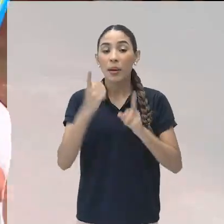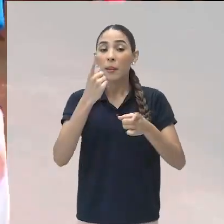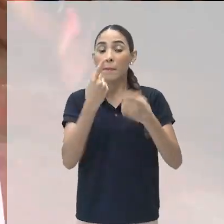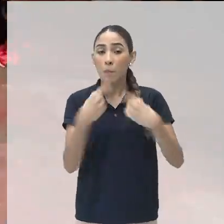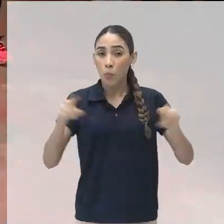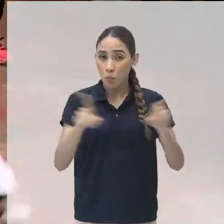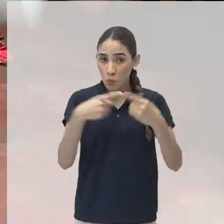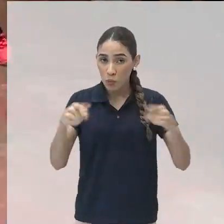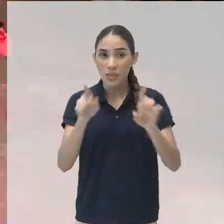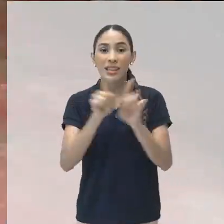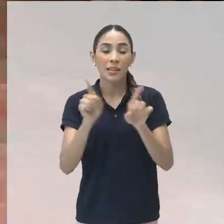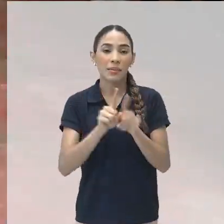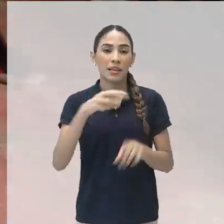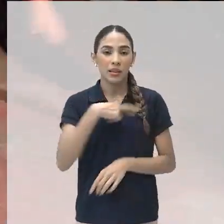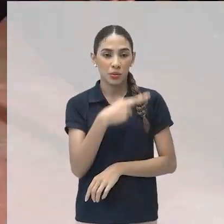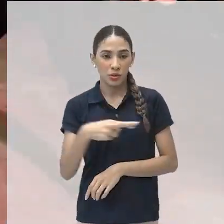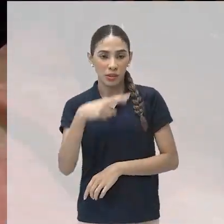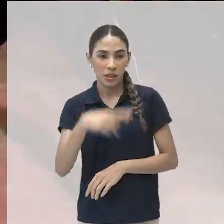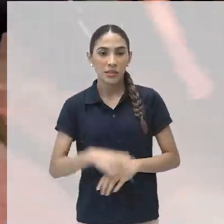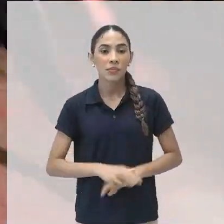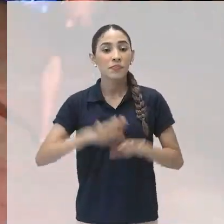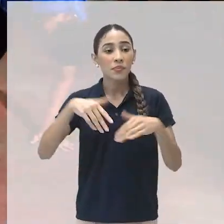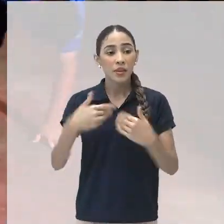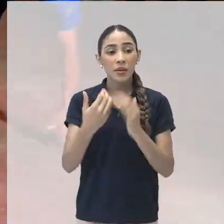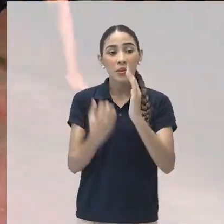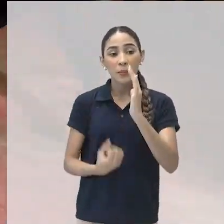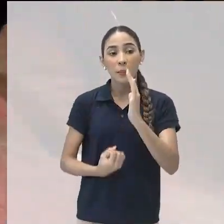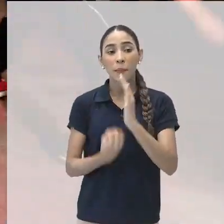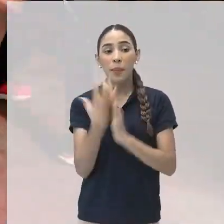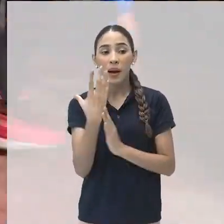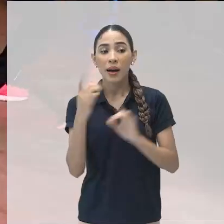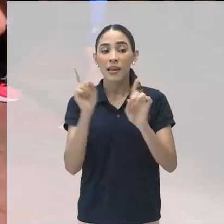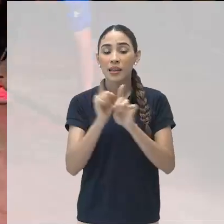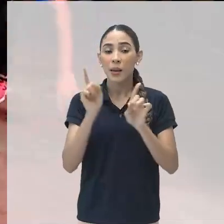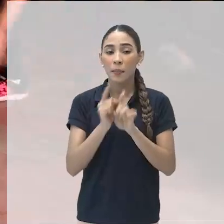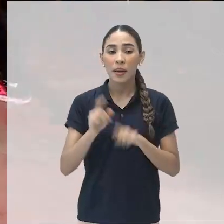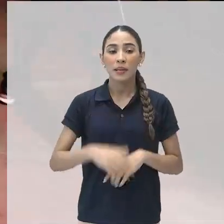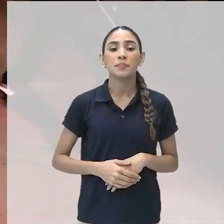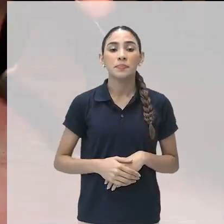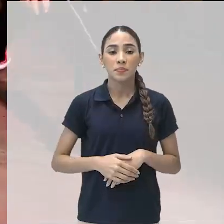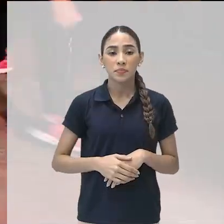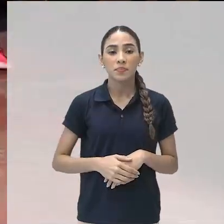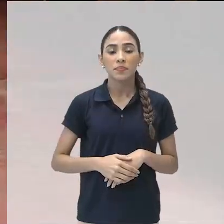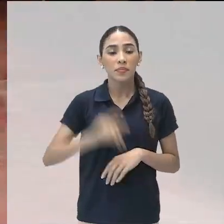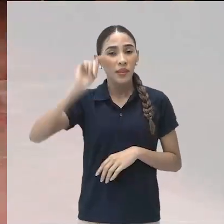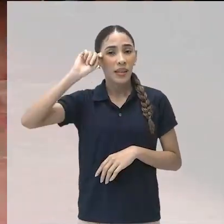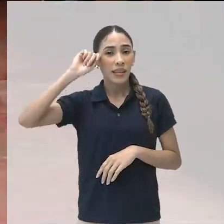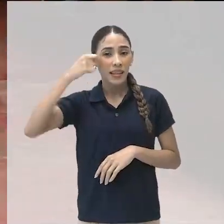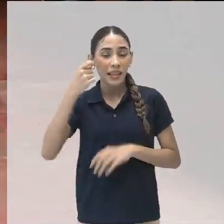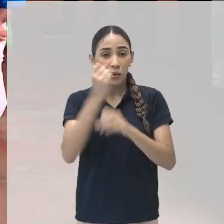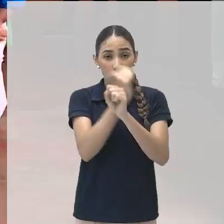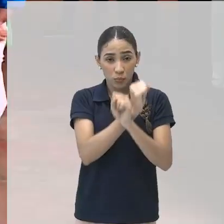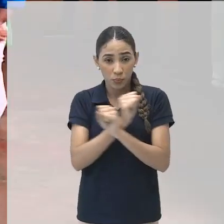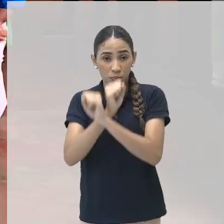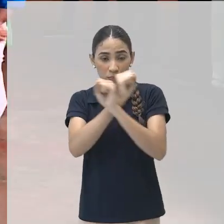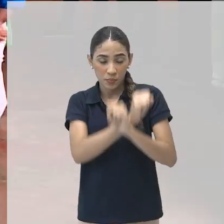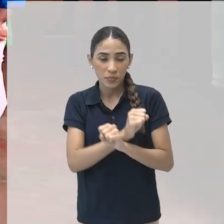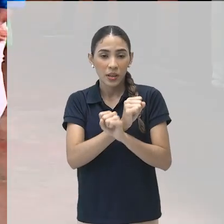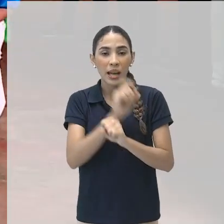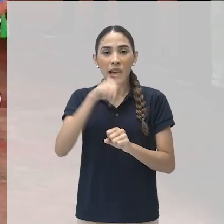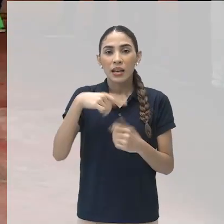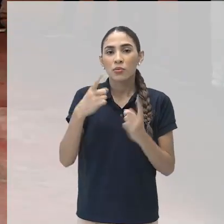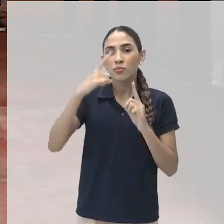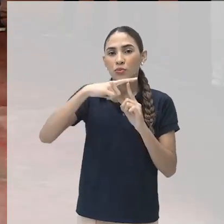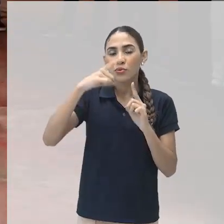e religiosidade. O surgimento da expressão foi protagonizado pelos negros escravizados como forma